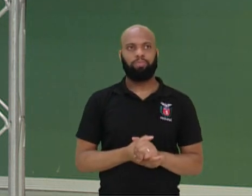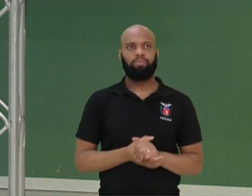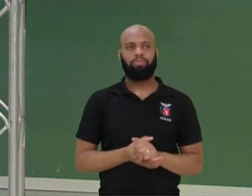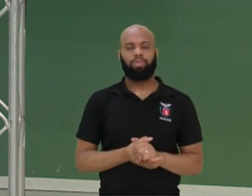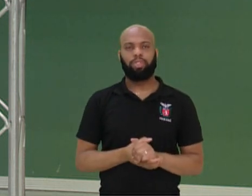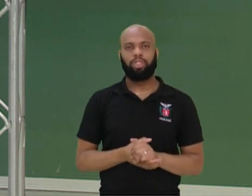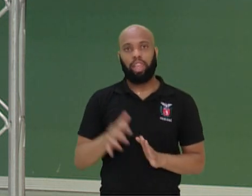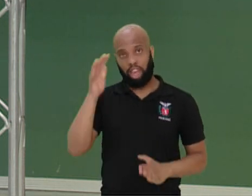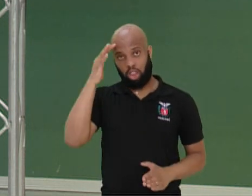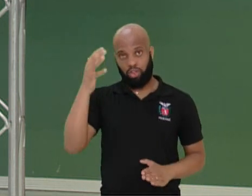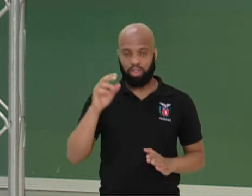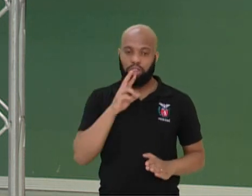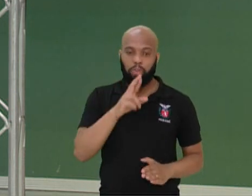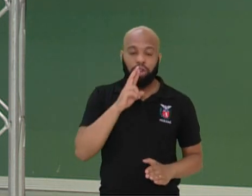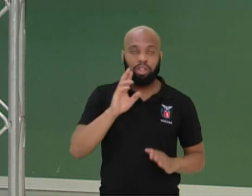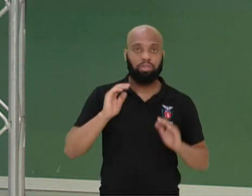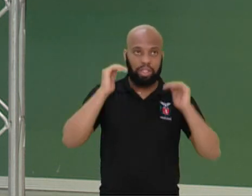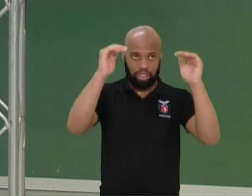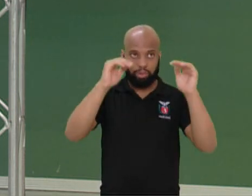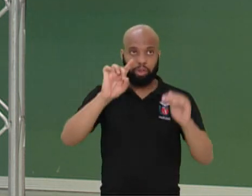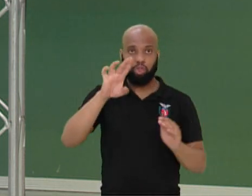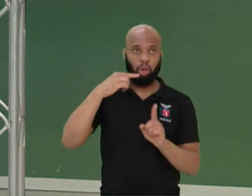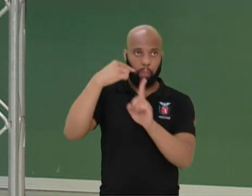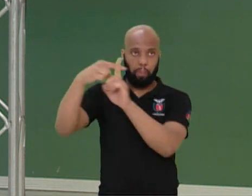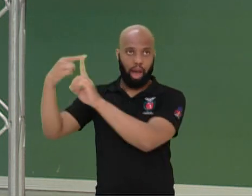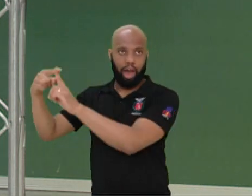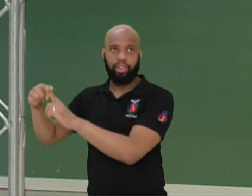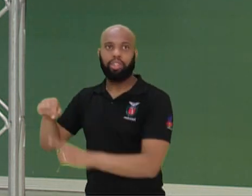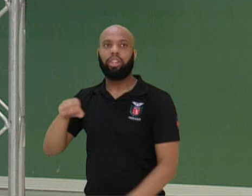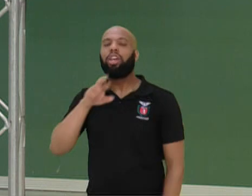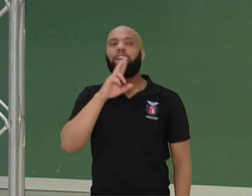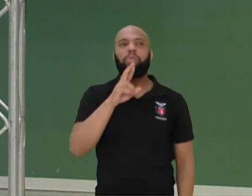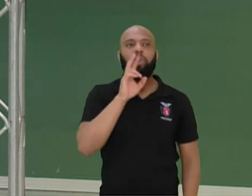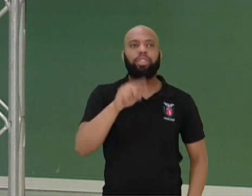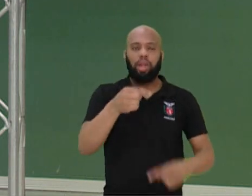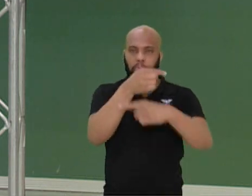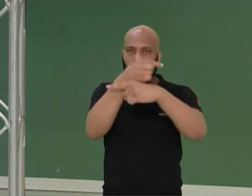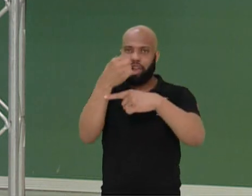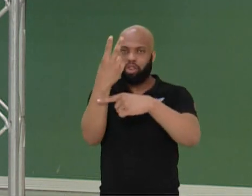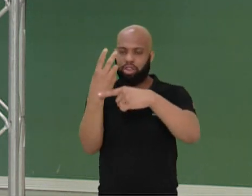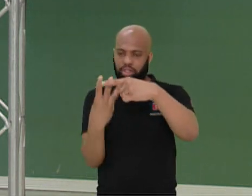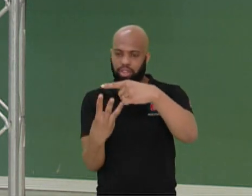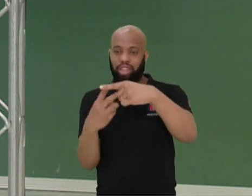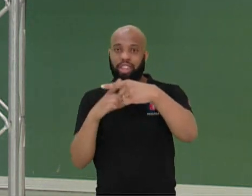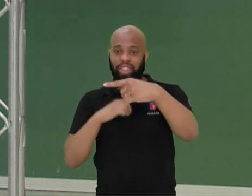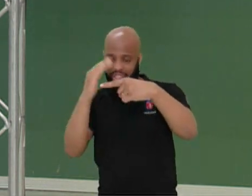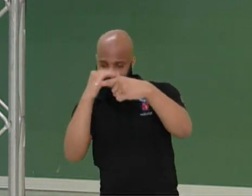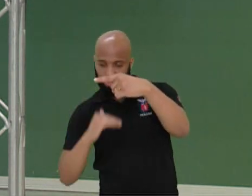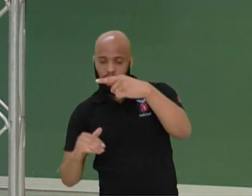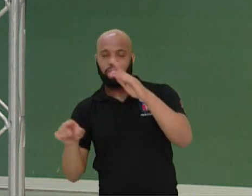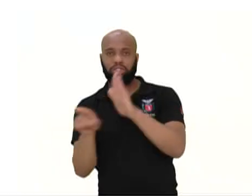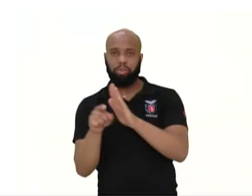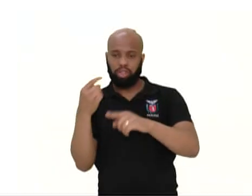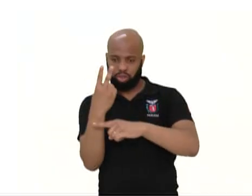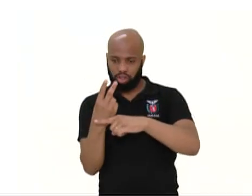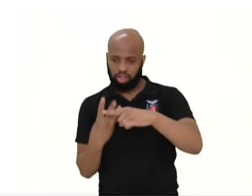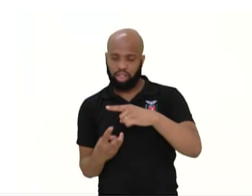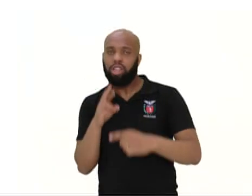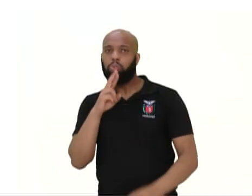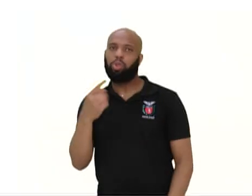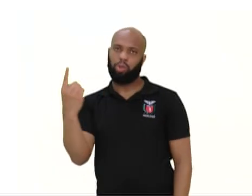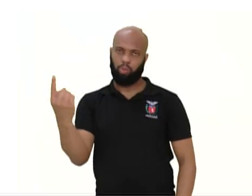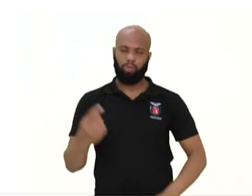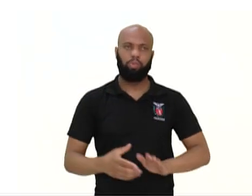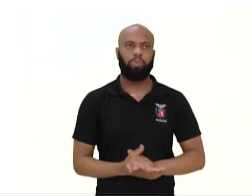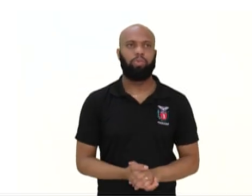Resolvendo só com o mais, a soma dessa fração, dessas frações aqui é menos 2/3. Como eu tenho 2/3 no denominador, o resultado é 1.